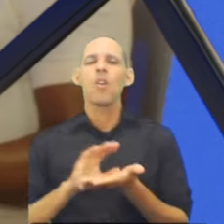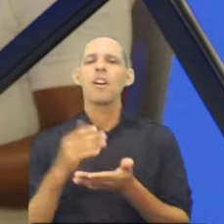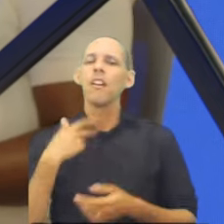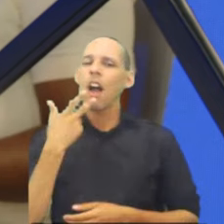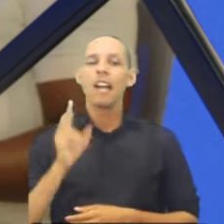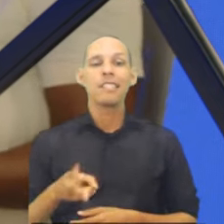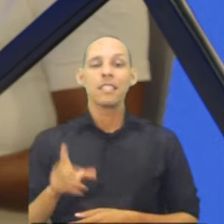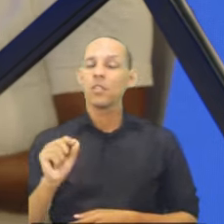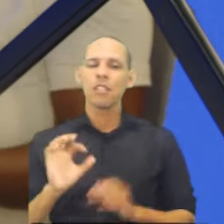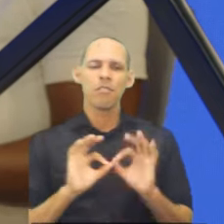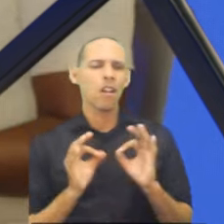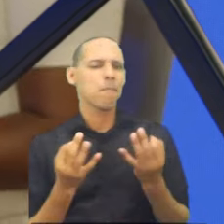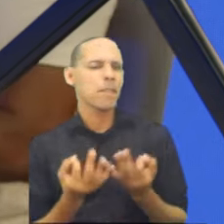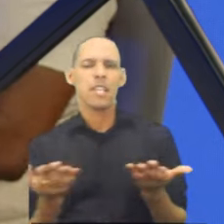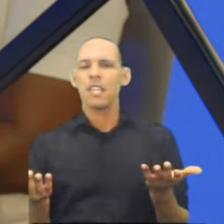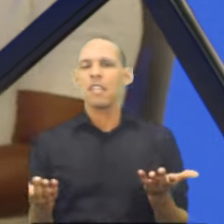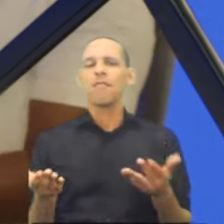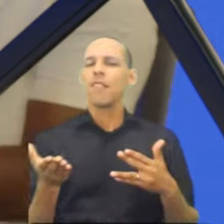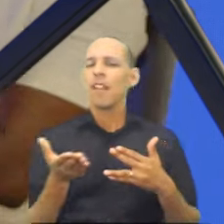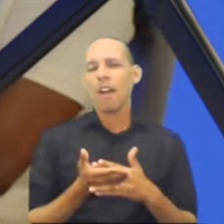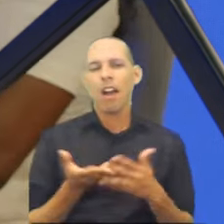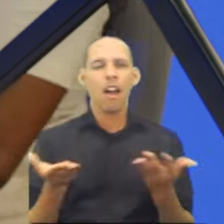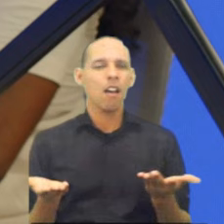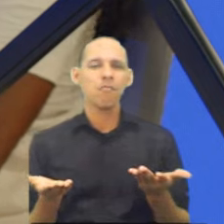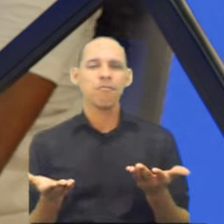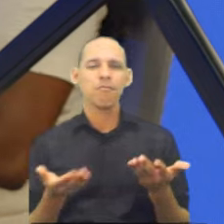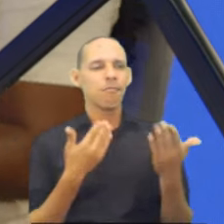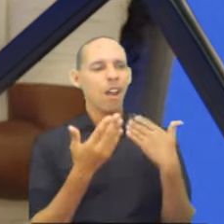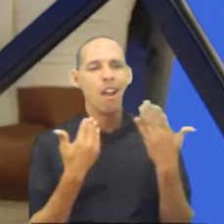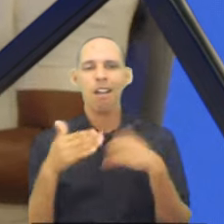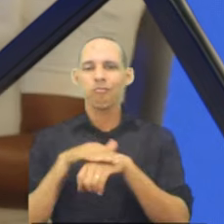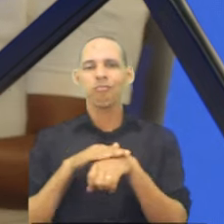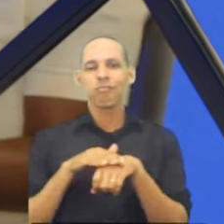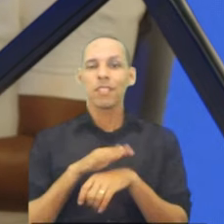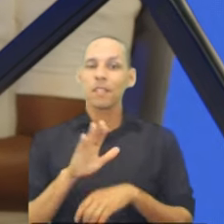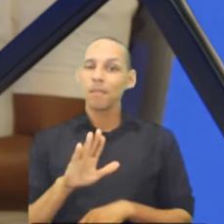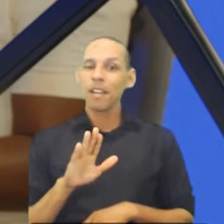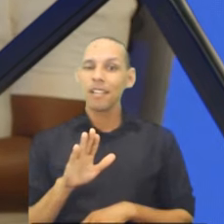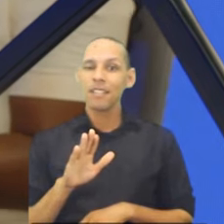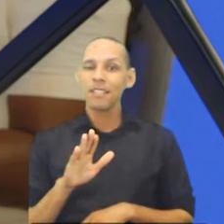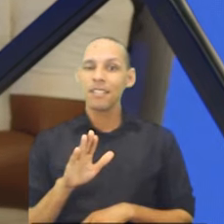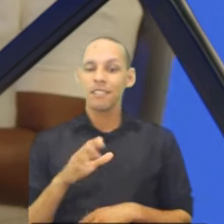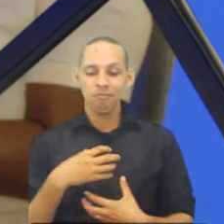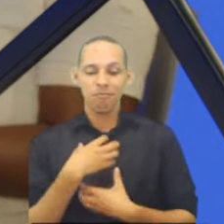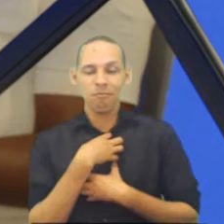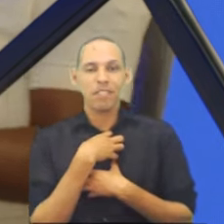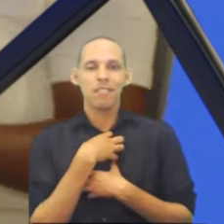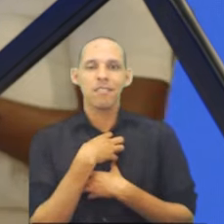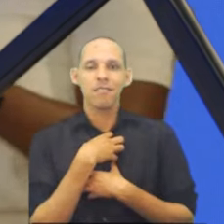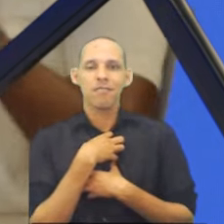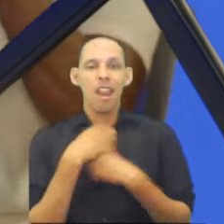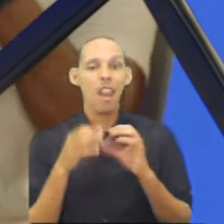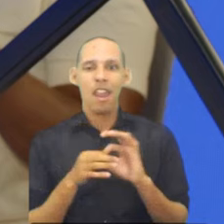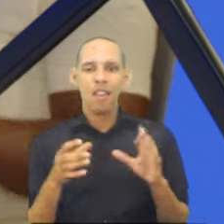vez reunião de conselho eu tinha que falar pessoal falando de família de não sei o qu nos intervalos então a li ele só